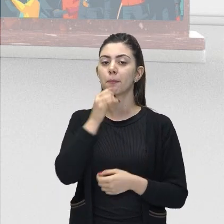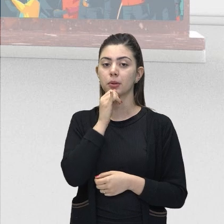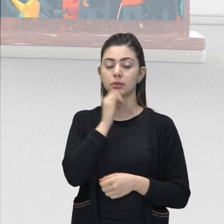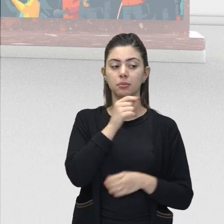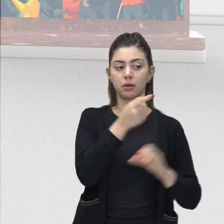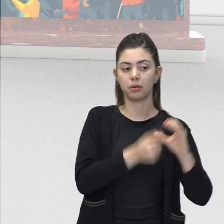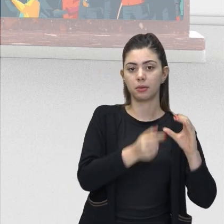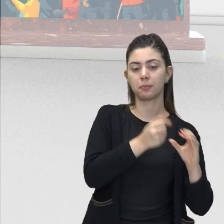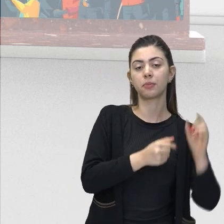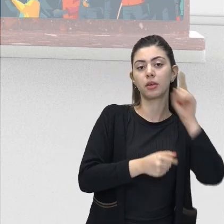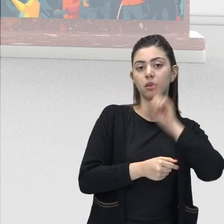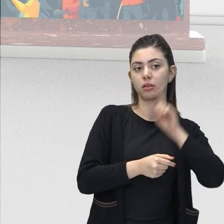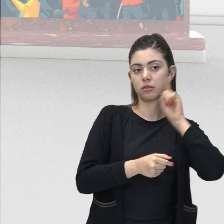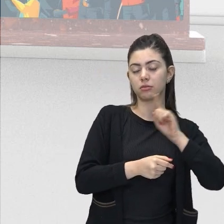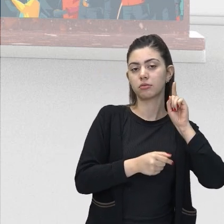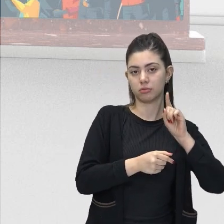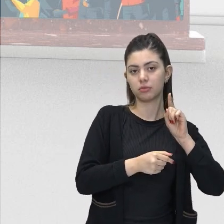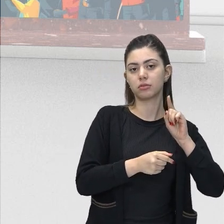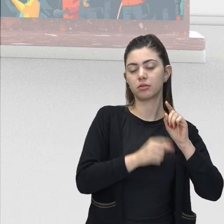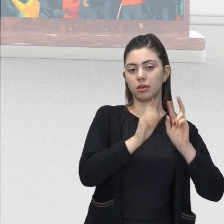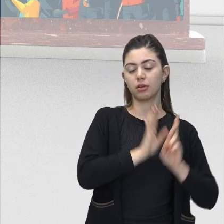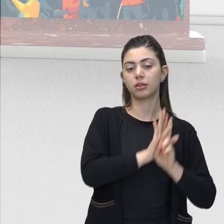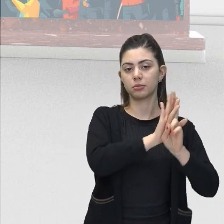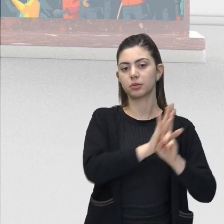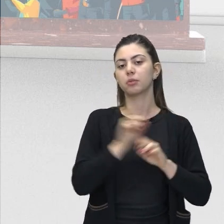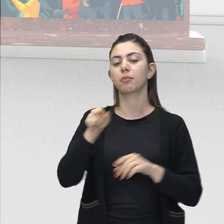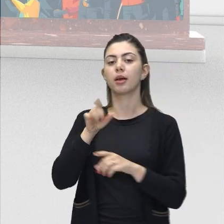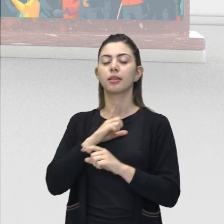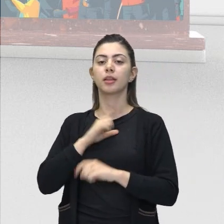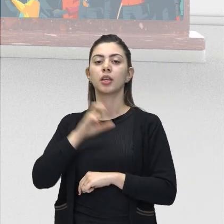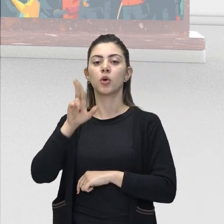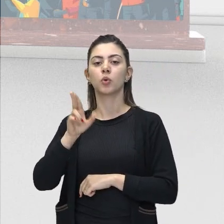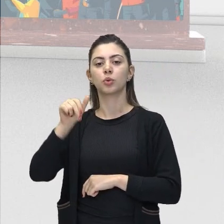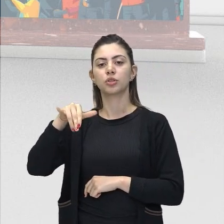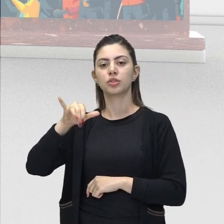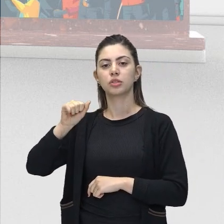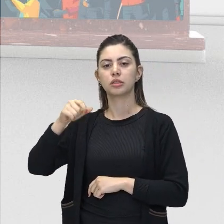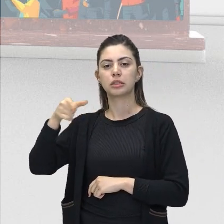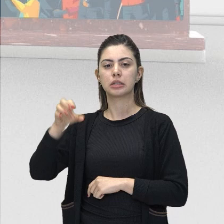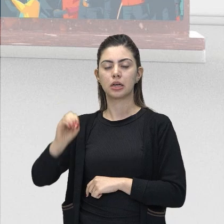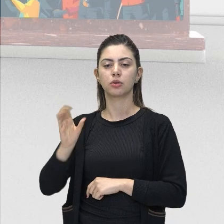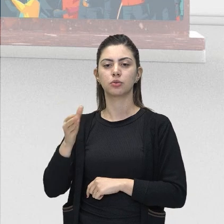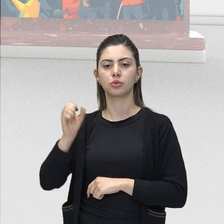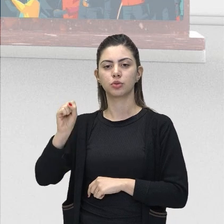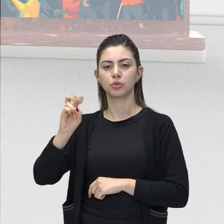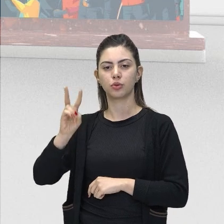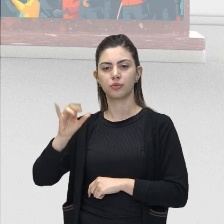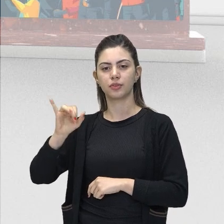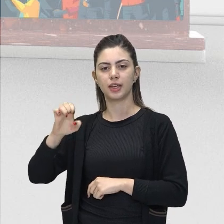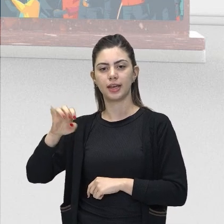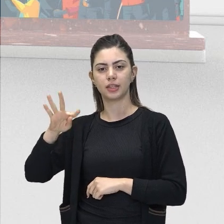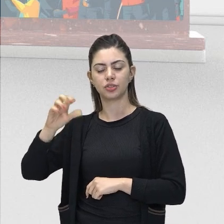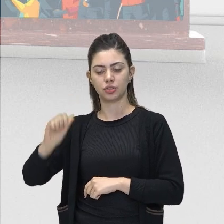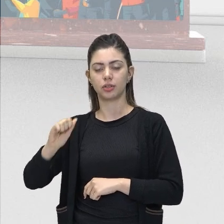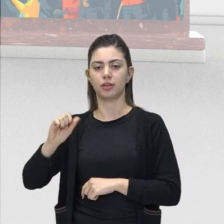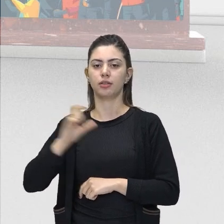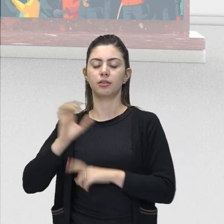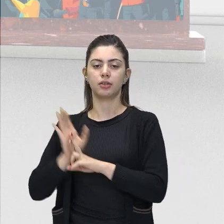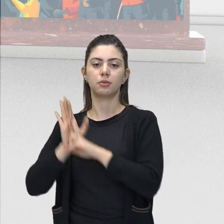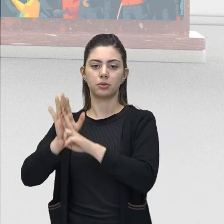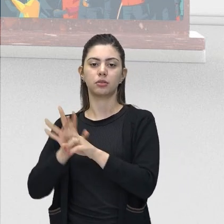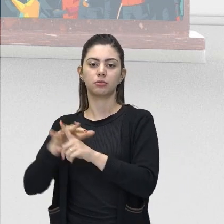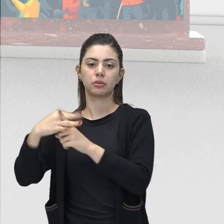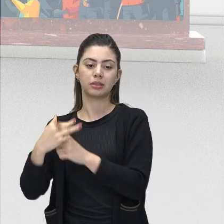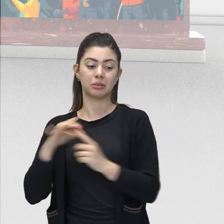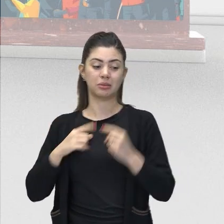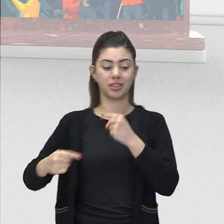os países capitalistas, e a União Soviética, que liderava os países socialistas, vão disputar pela hegemonia e